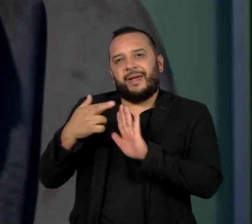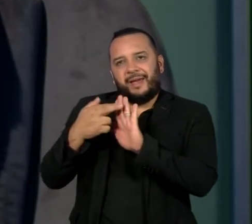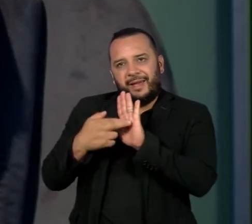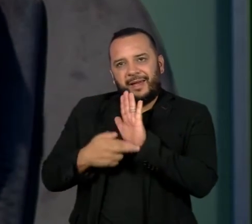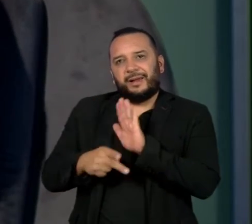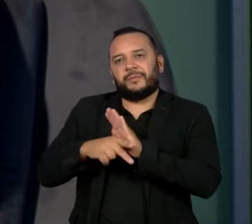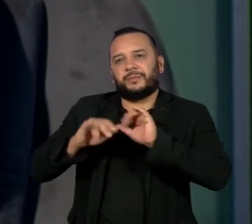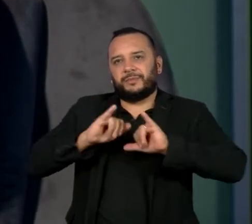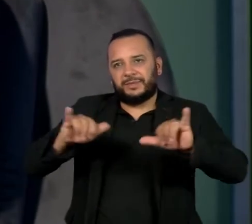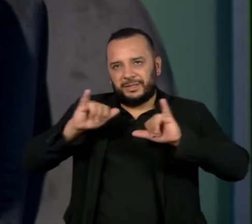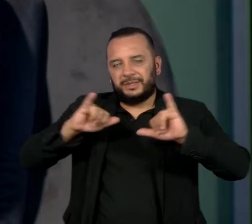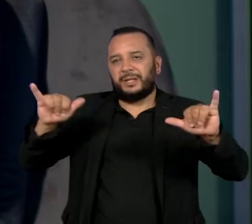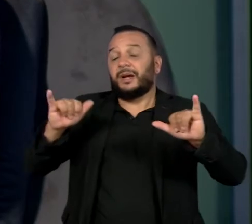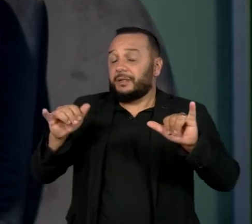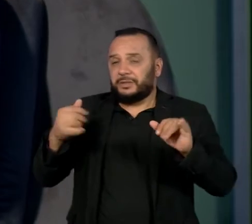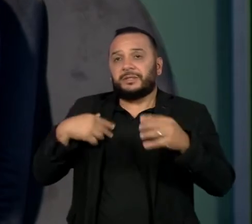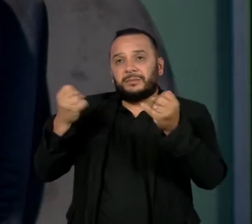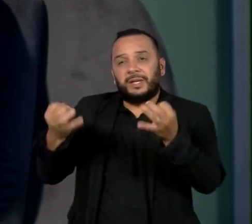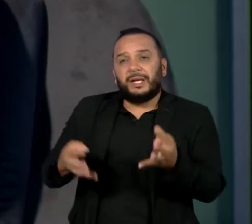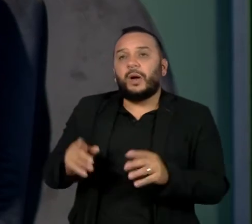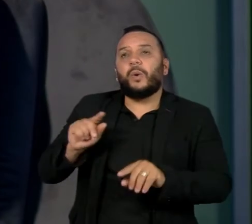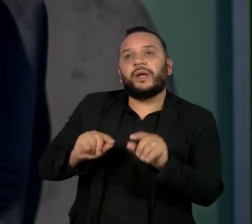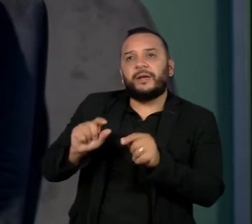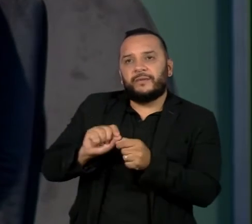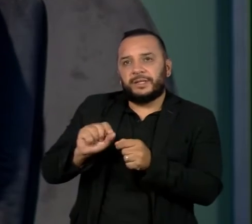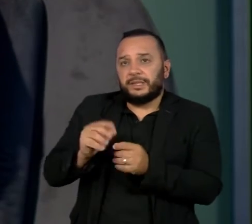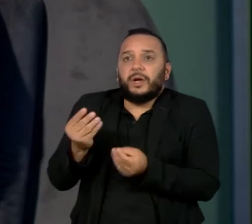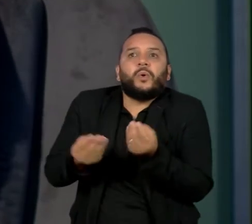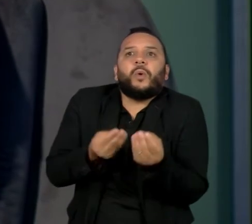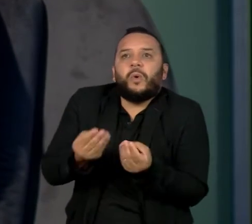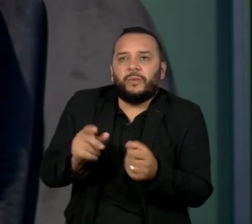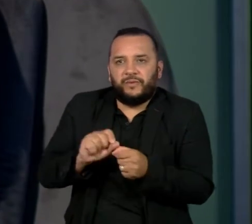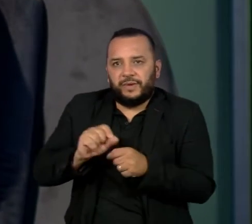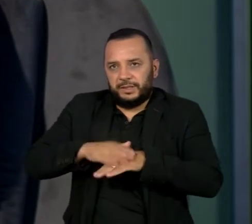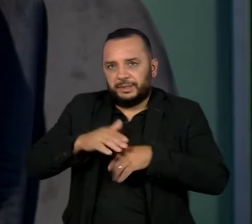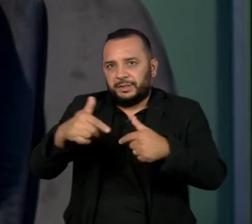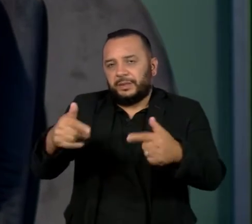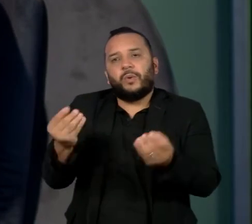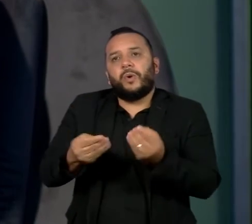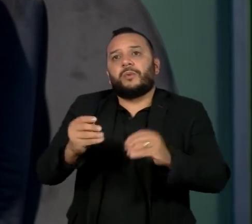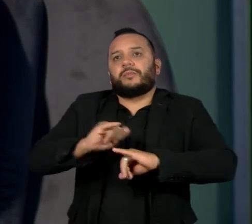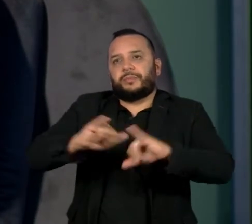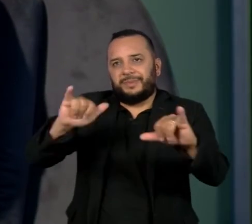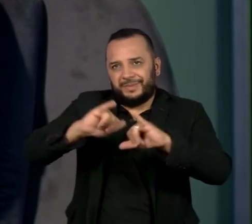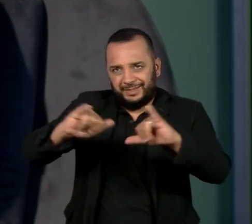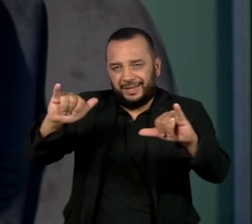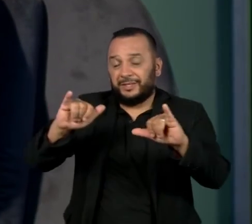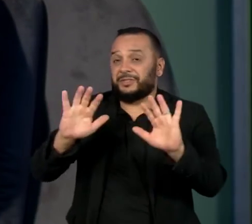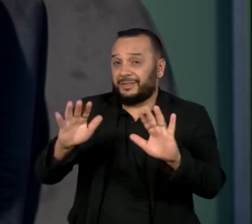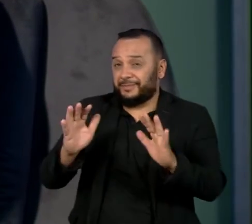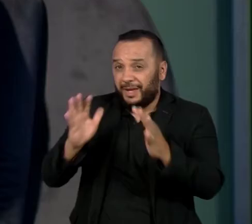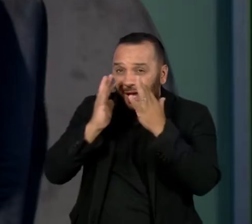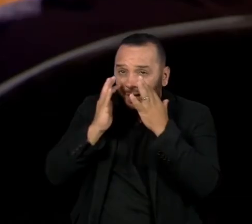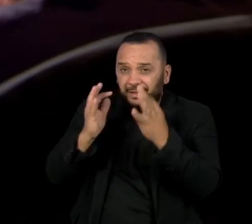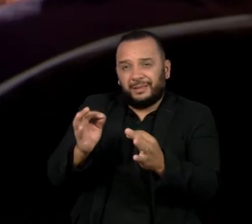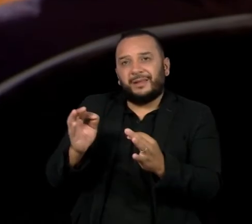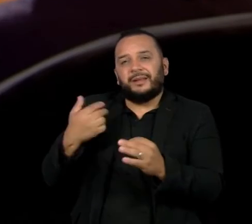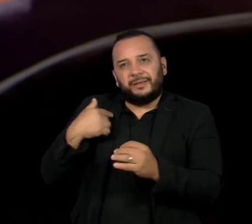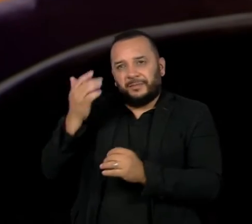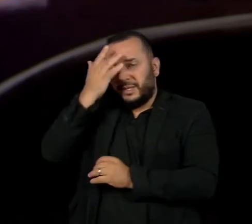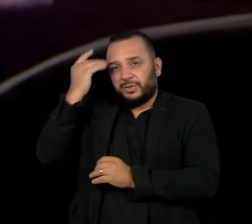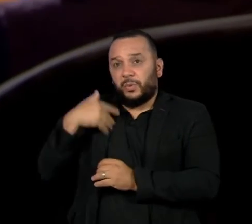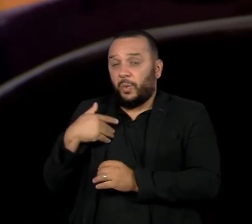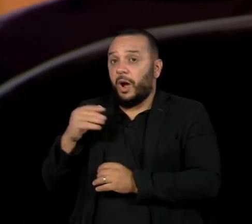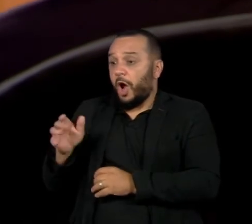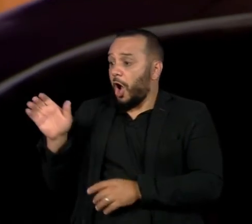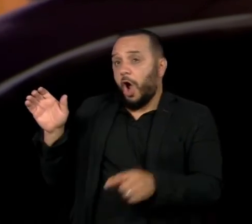muitos ensinamentos do que fazer e como fazer, principalmente para sinalizar a publicidade. Então fique sempre atento àquele criador de conteúdo que está sempre